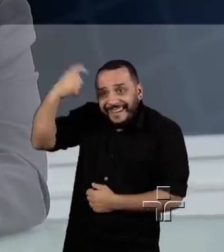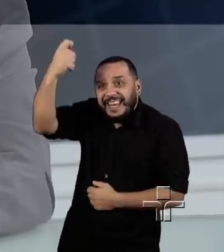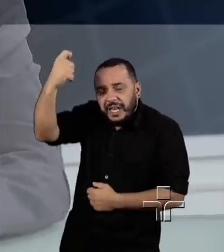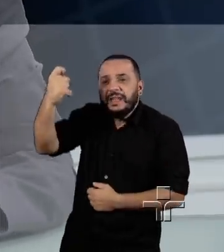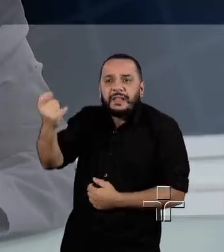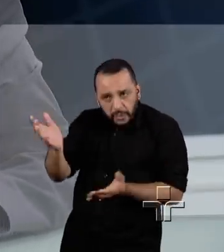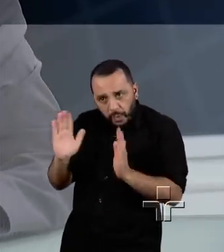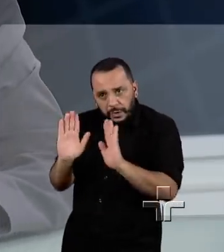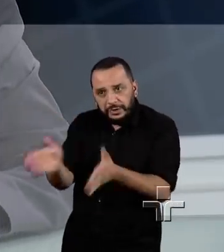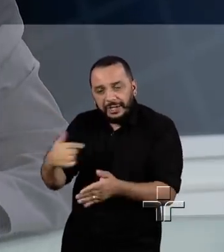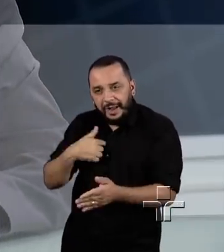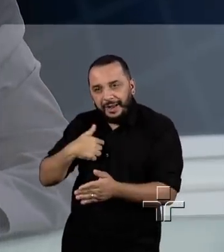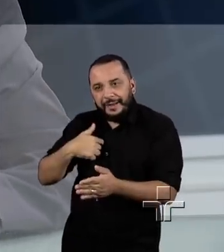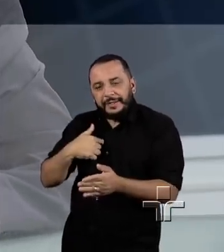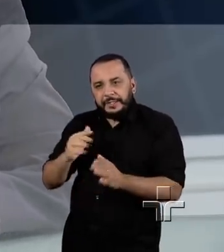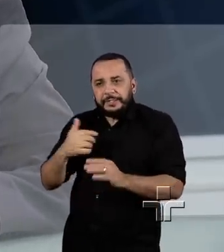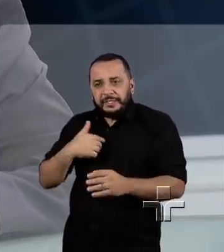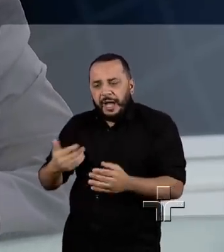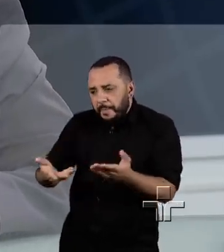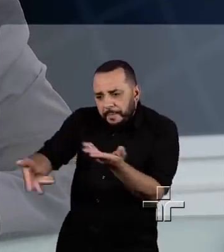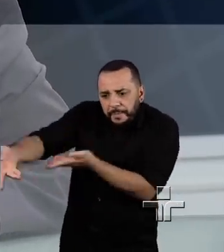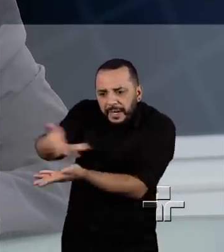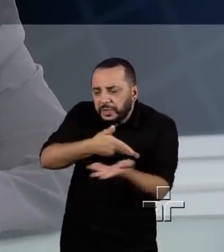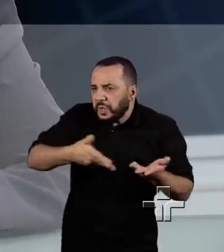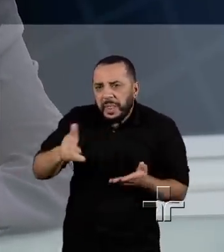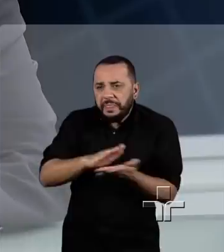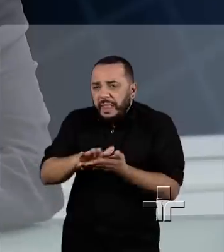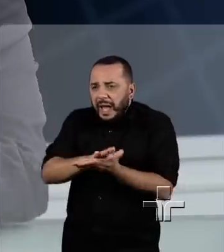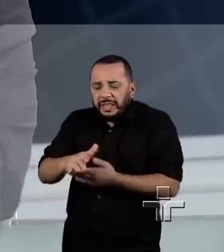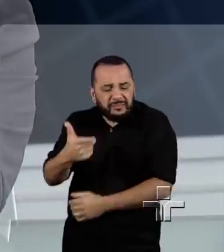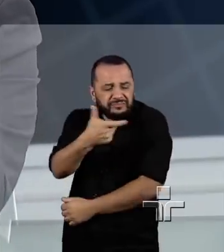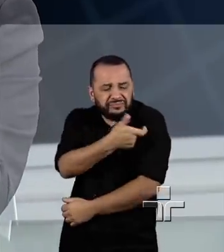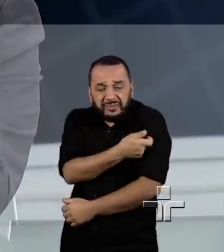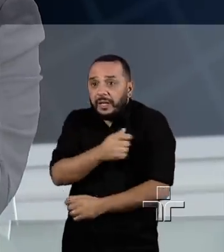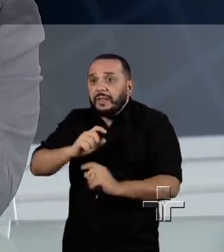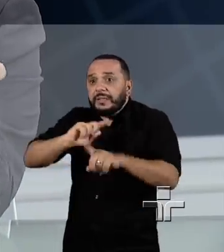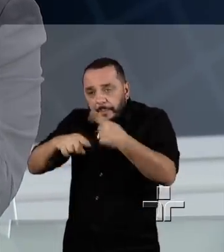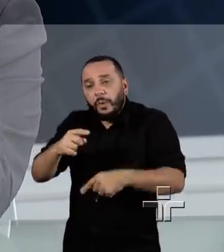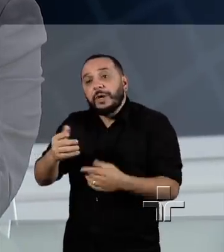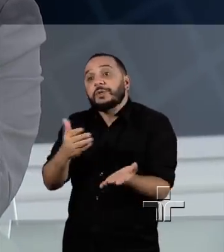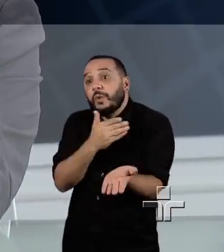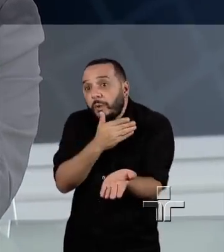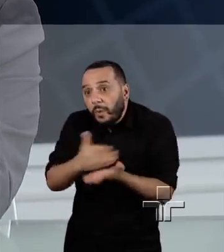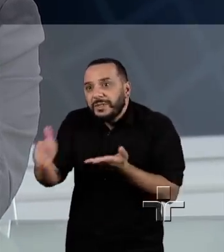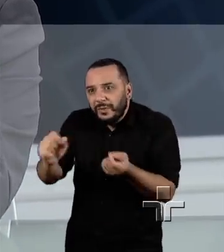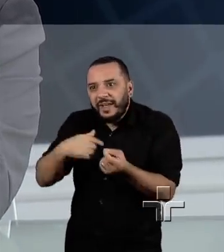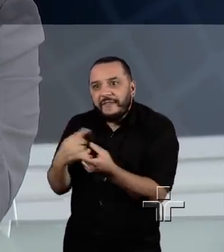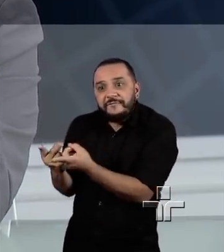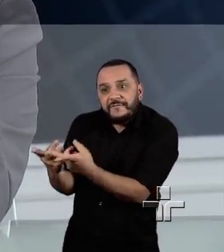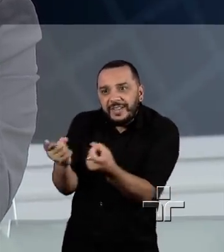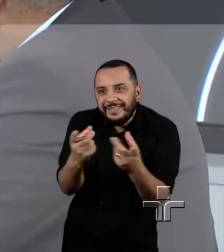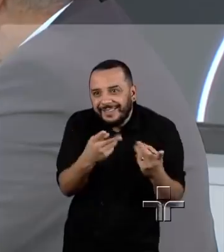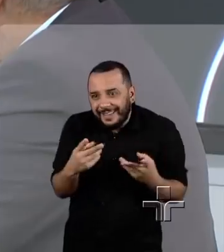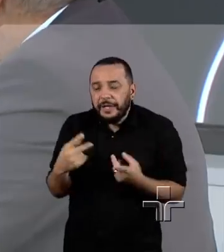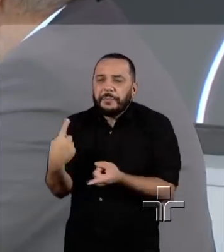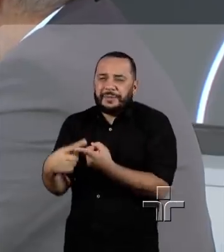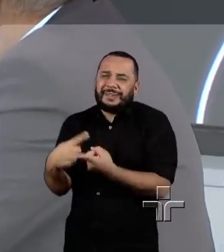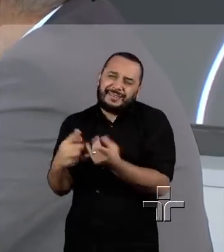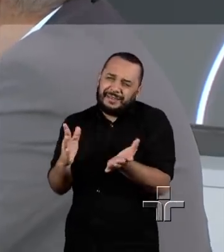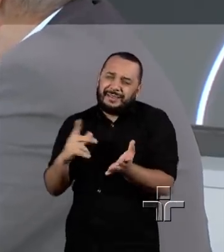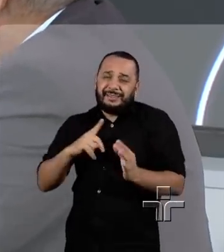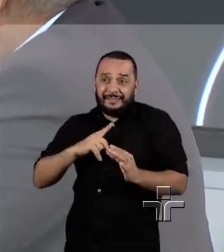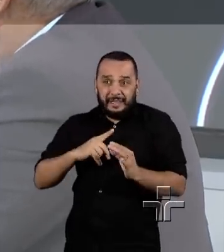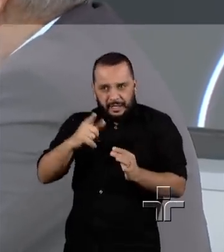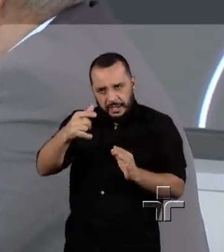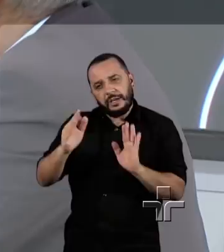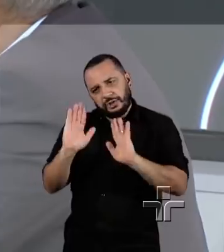passou a ser uma commodity, um valor empresarial. E isso criou um conflito nas universidades que estavam livres de publicar. Quando você publica num artigo,